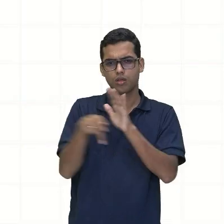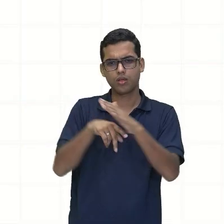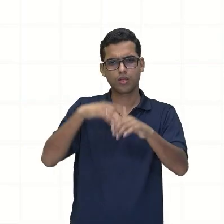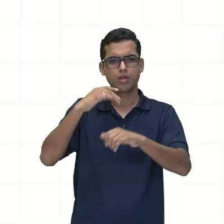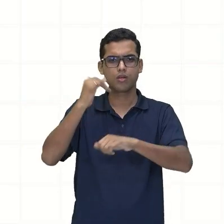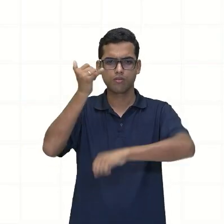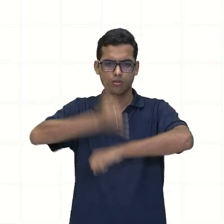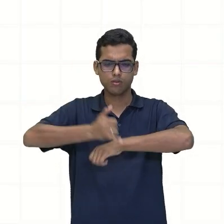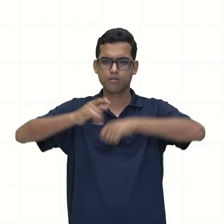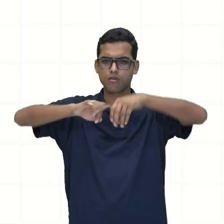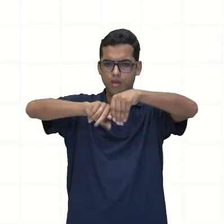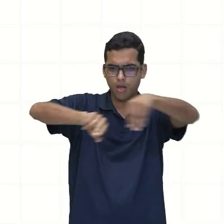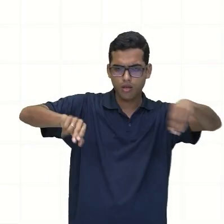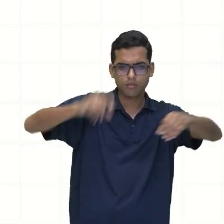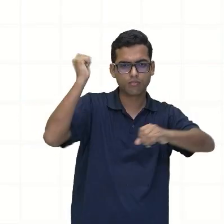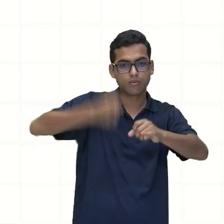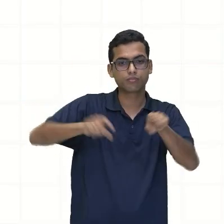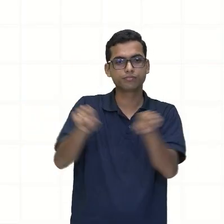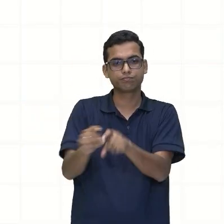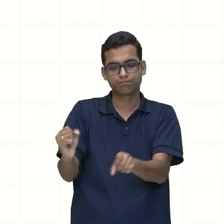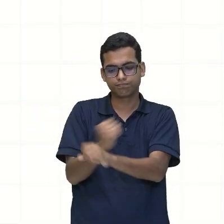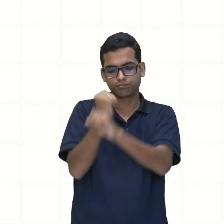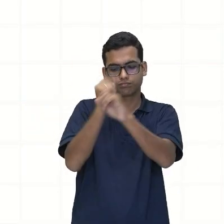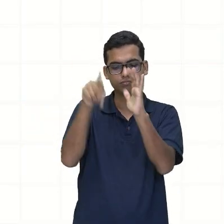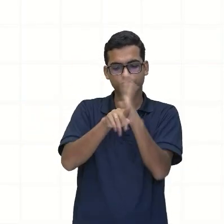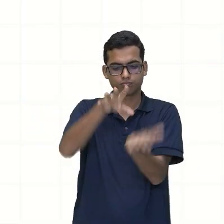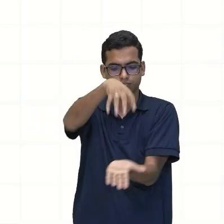e também a expansão, né, dessa